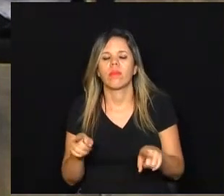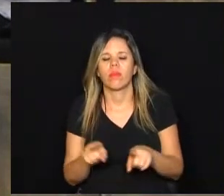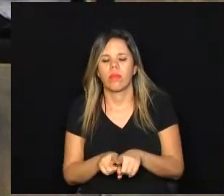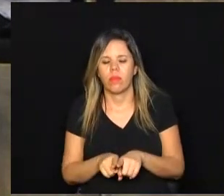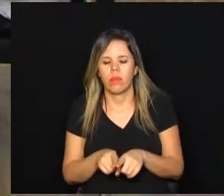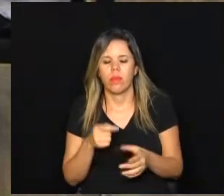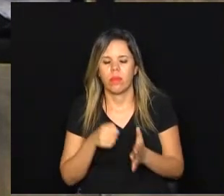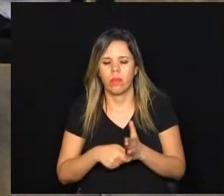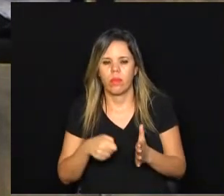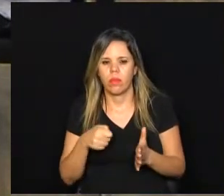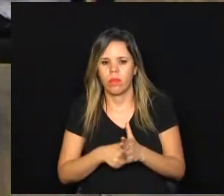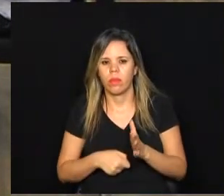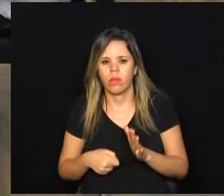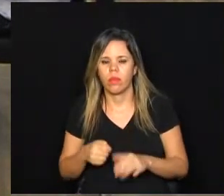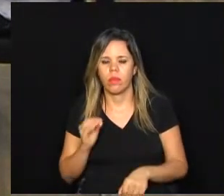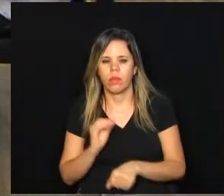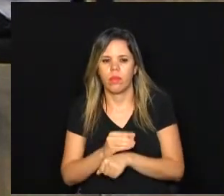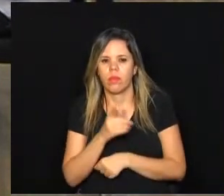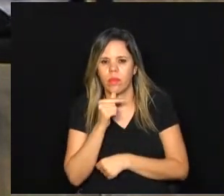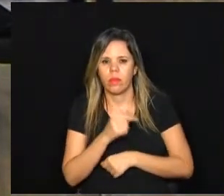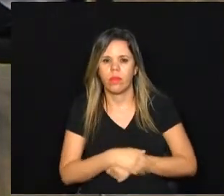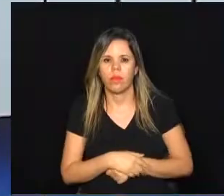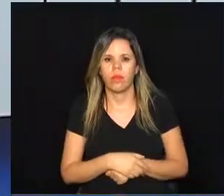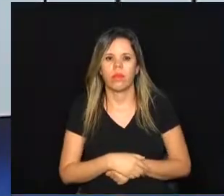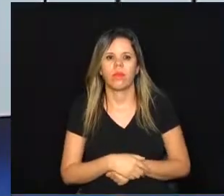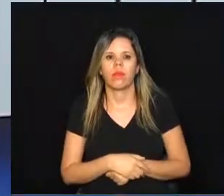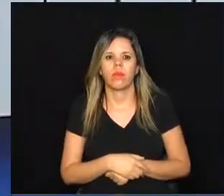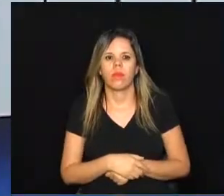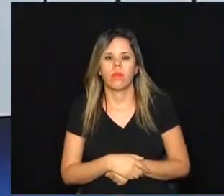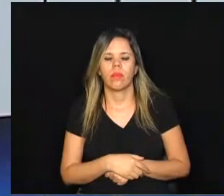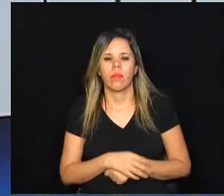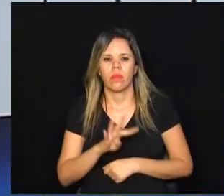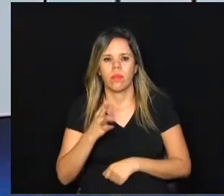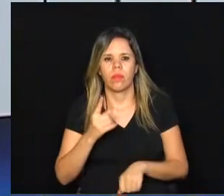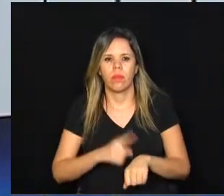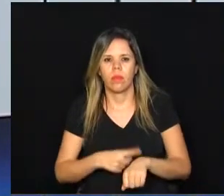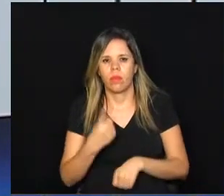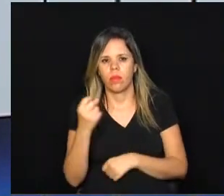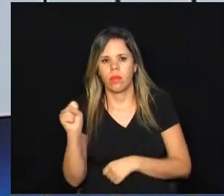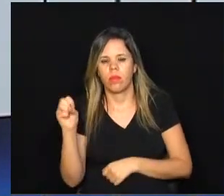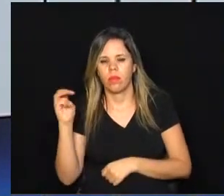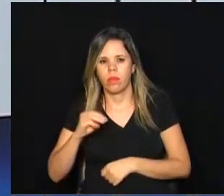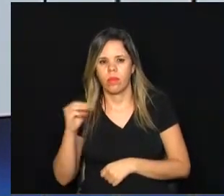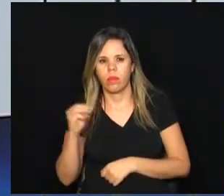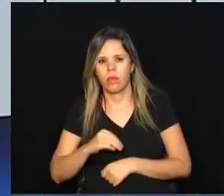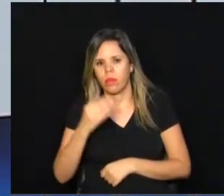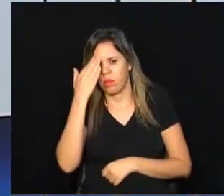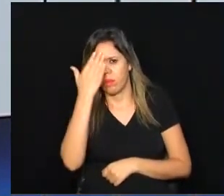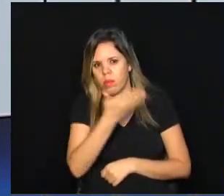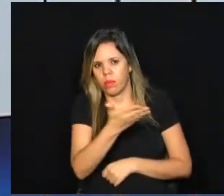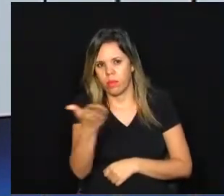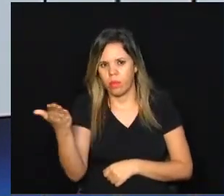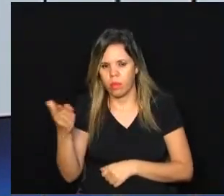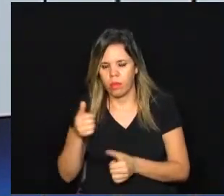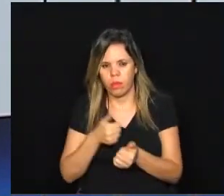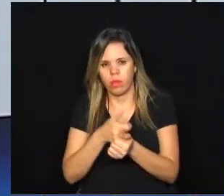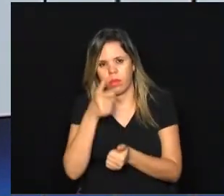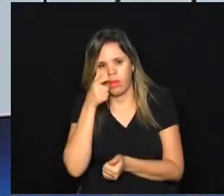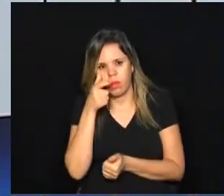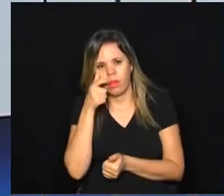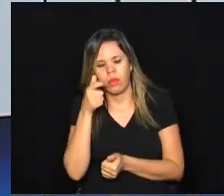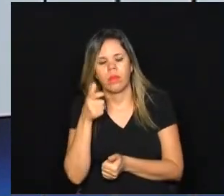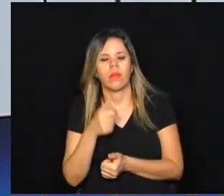nessa luta aí pela preservação da água. 4 horas e 18 minutos, agradeço você que nos acompanhou